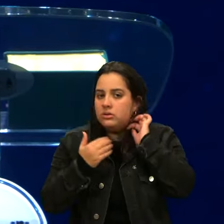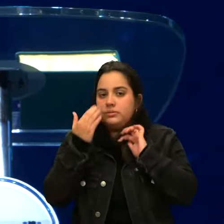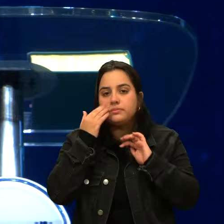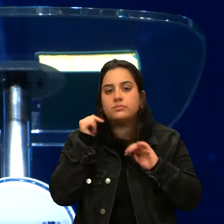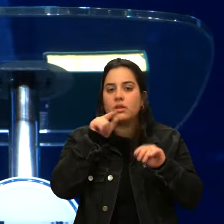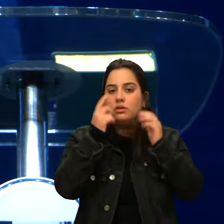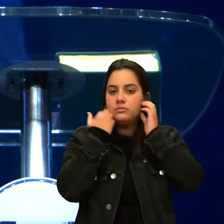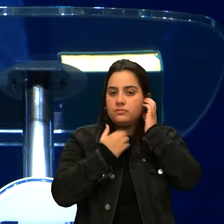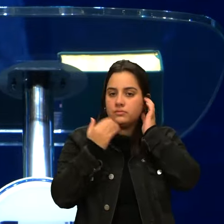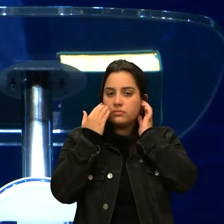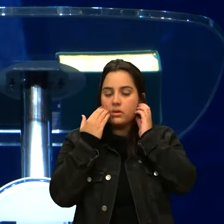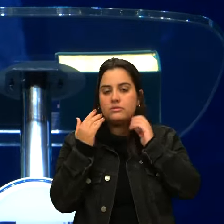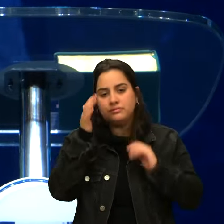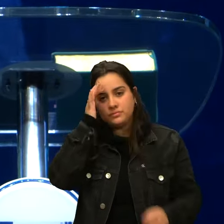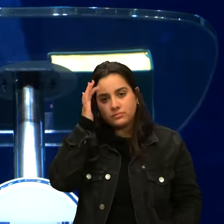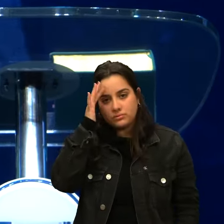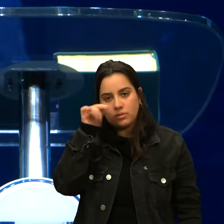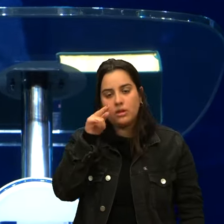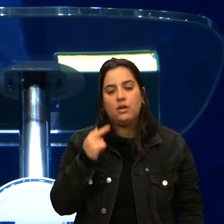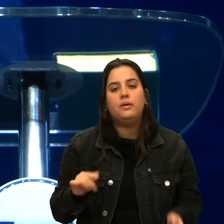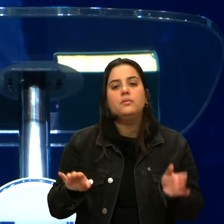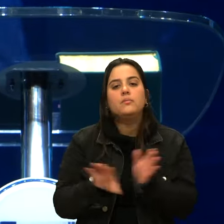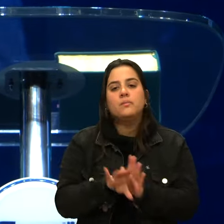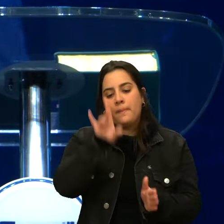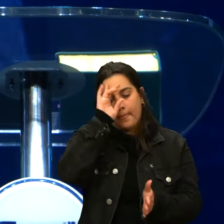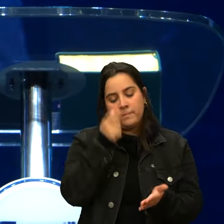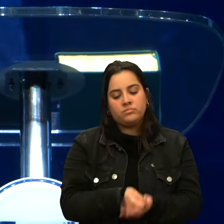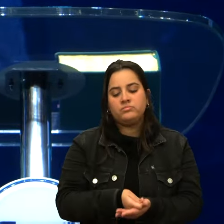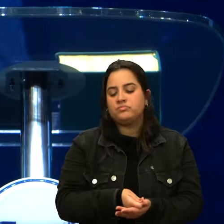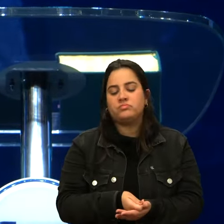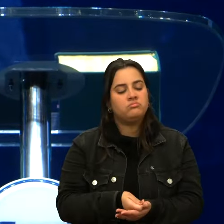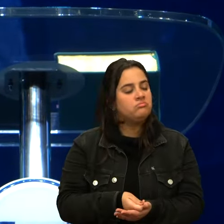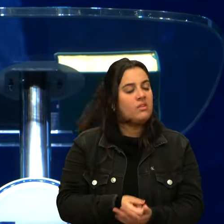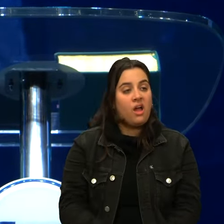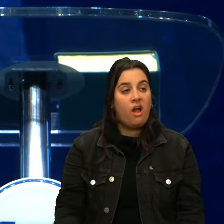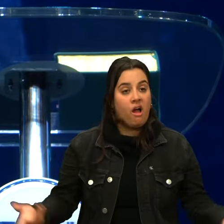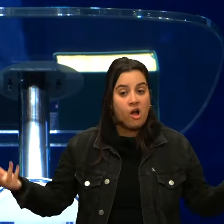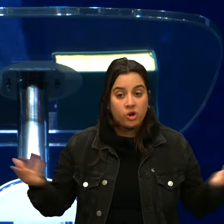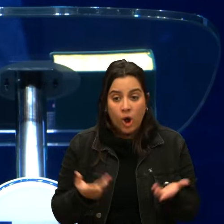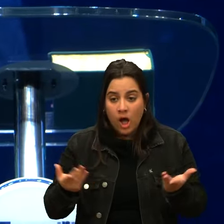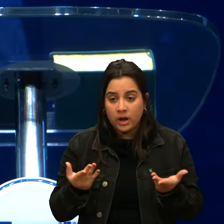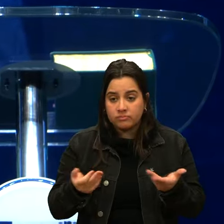que... Imagina você chegar assim e decidir falar, não, a partir de hoje,